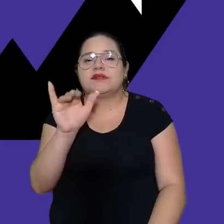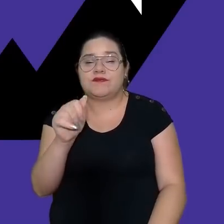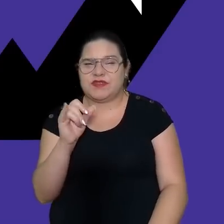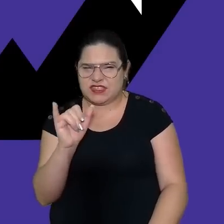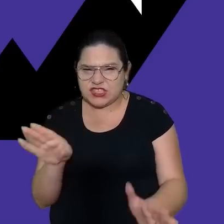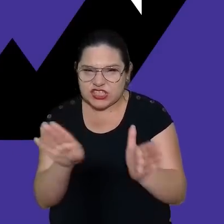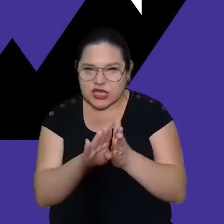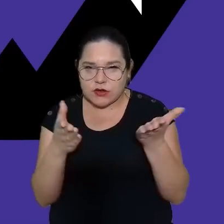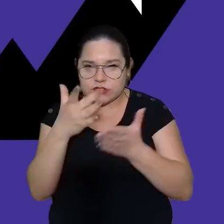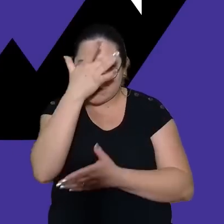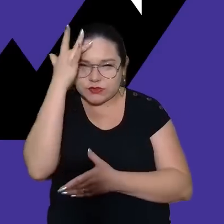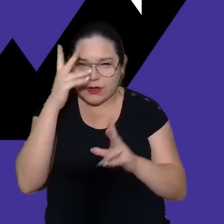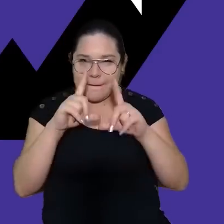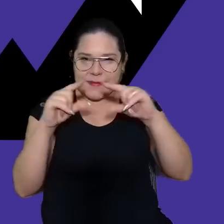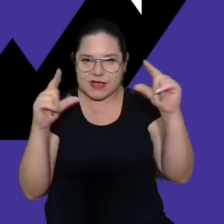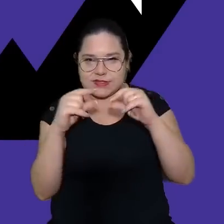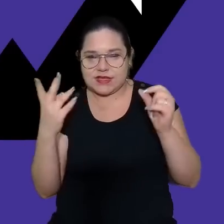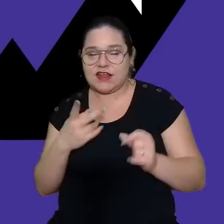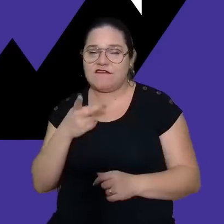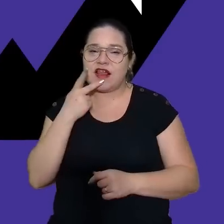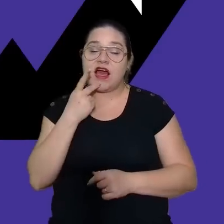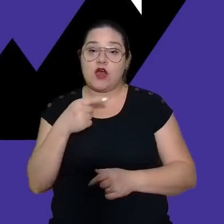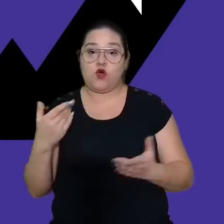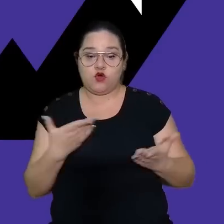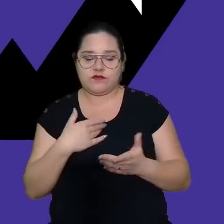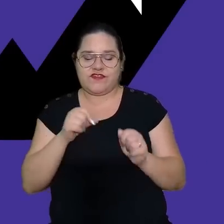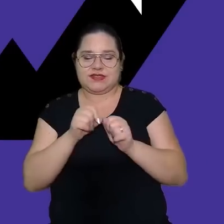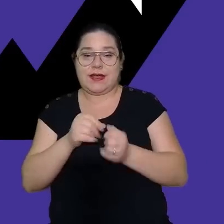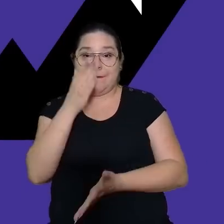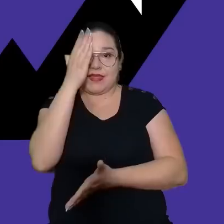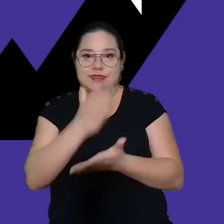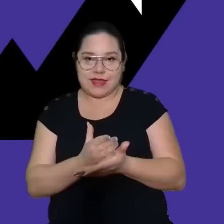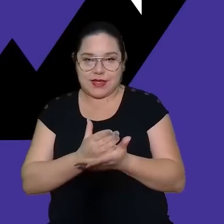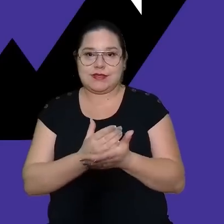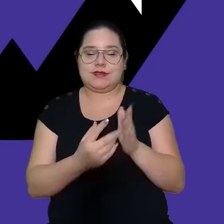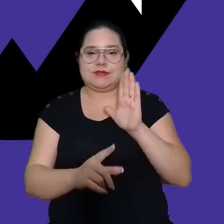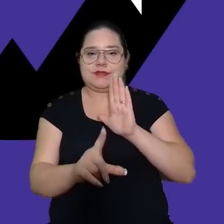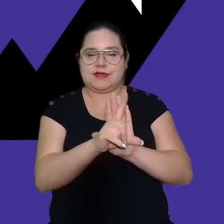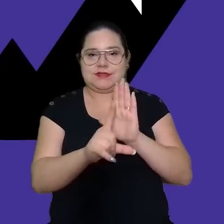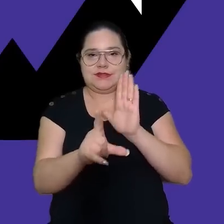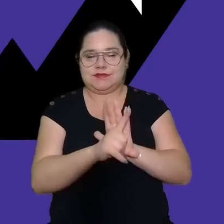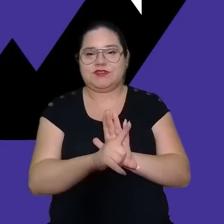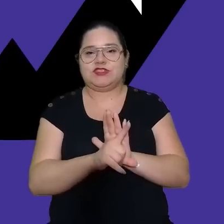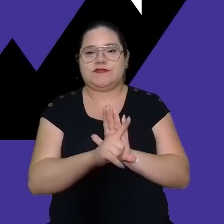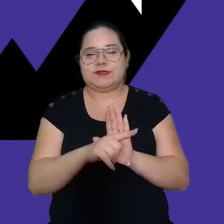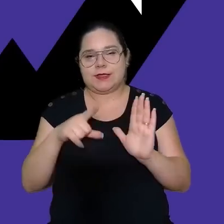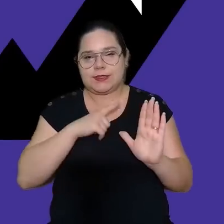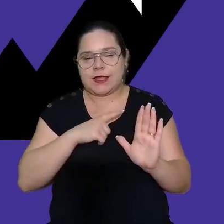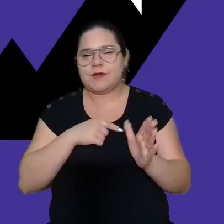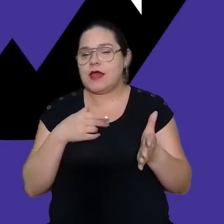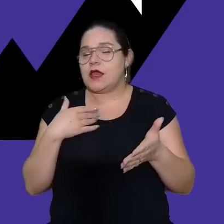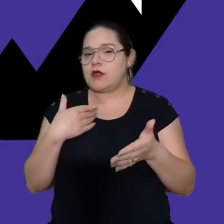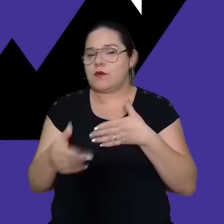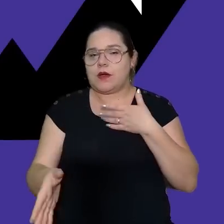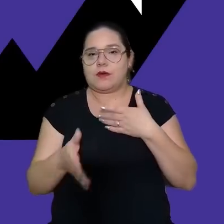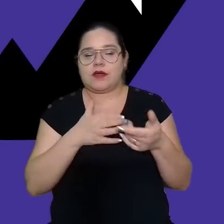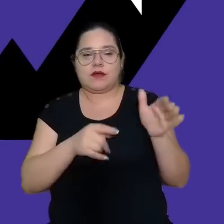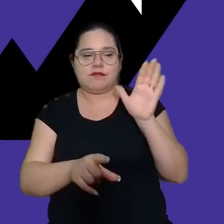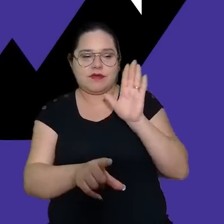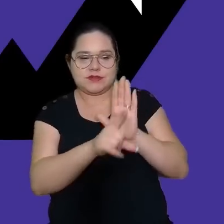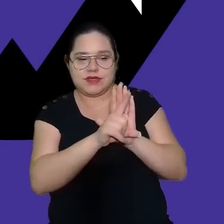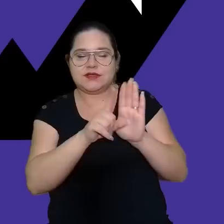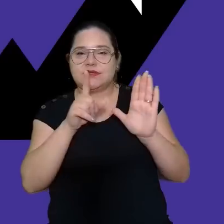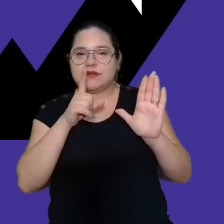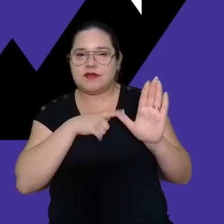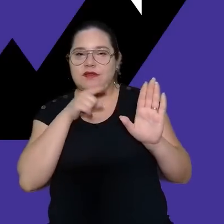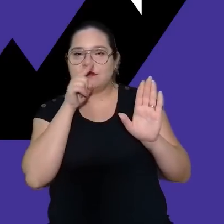reduzir metade das normativas existentes aqui, seja quais as normativas for que tiver lá,